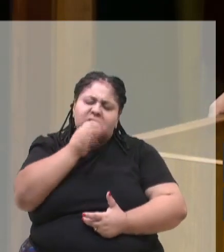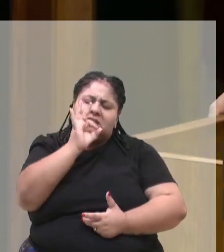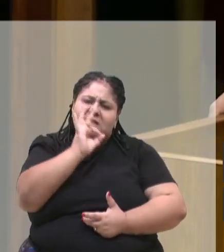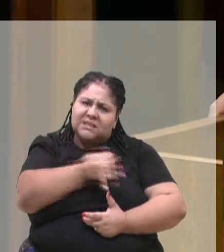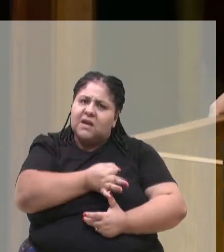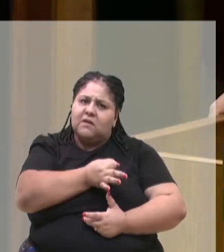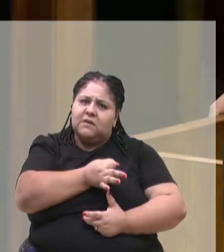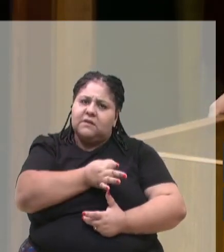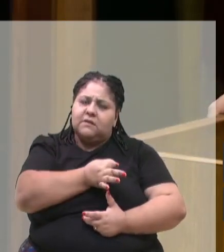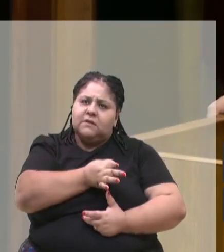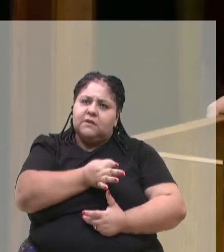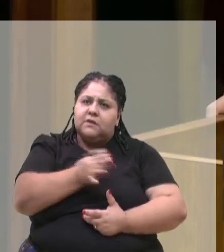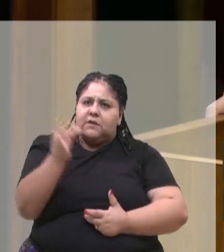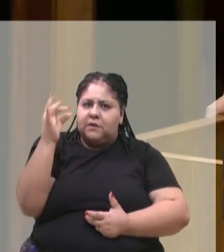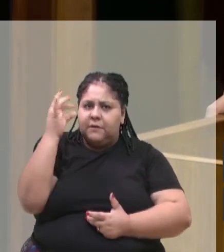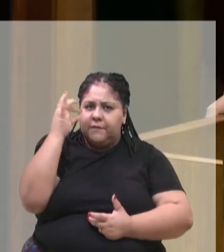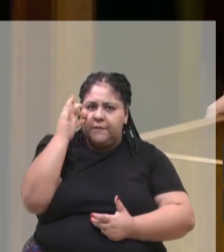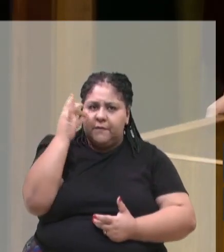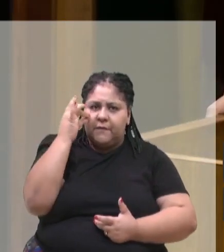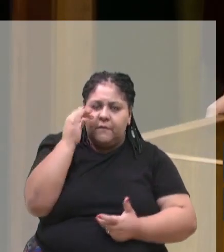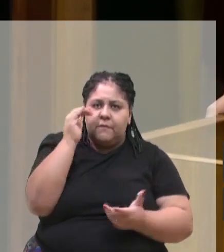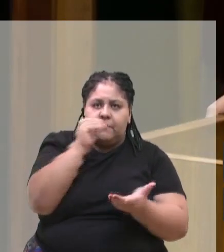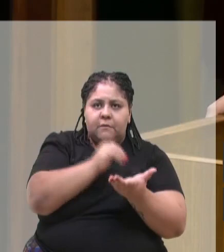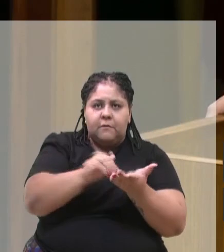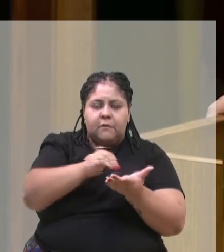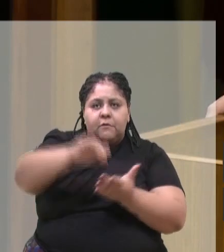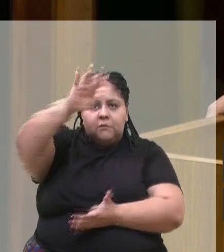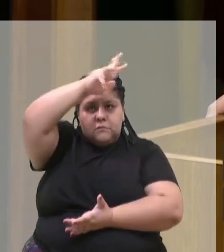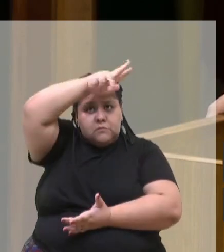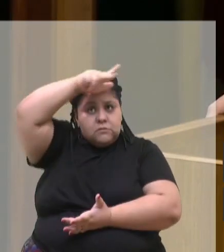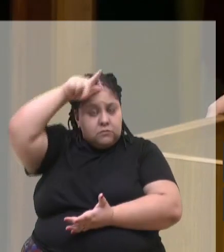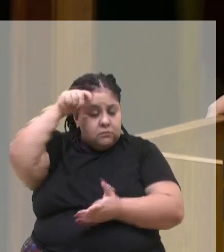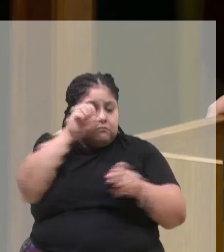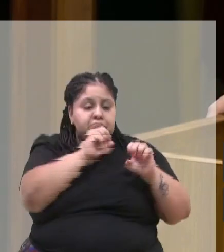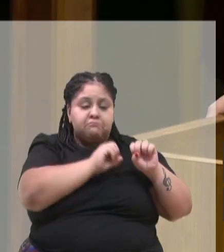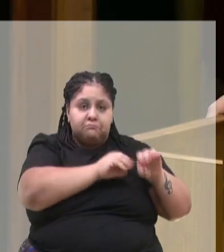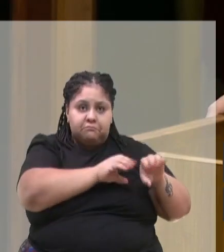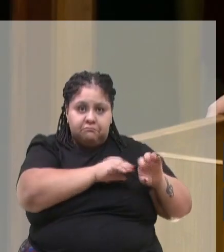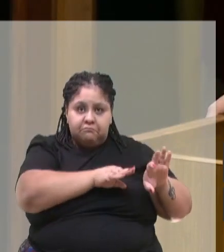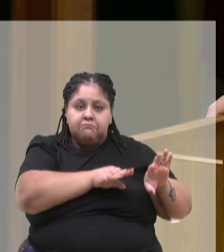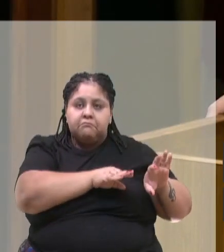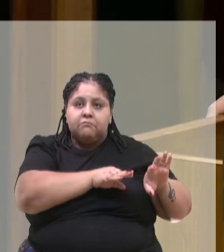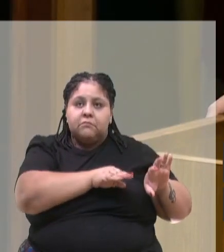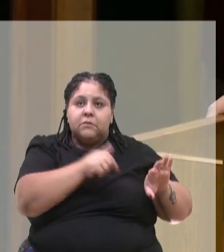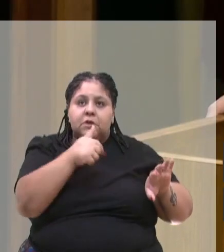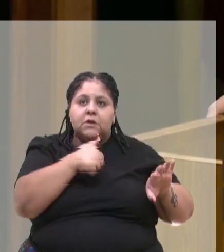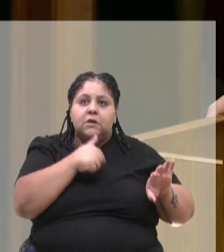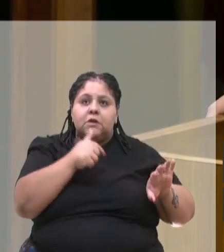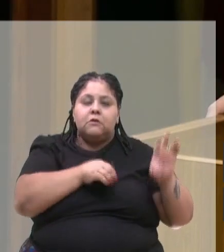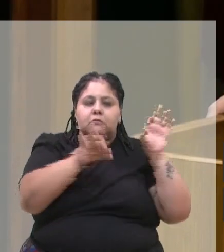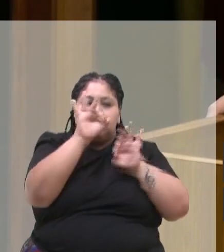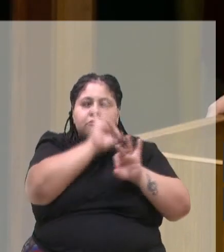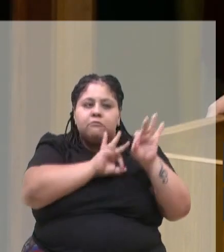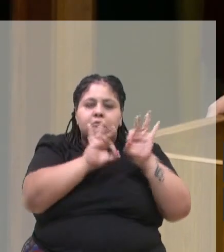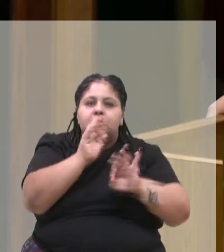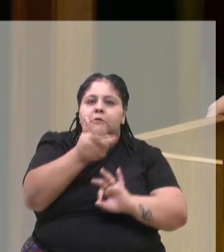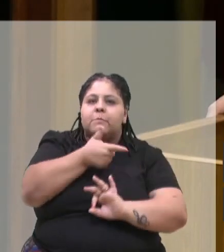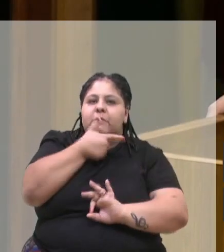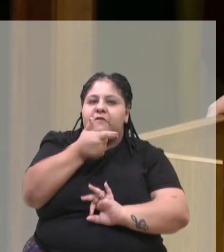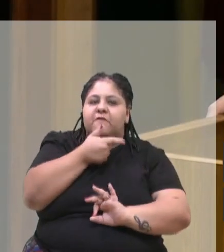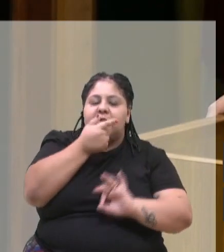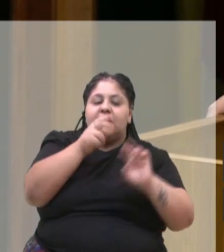a presença do secretário municipal de Educação. E eu me preparei para falar sobre o